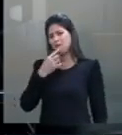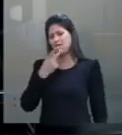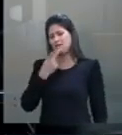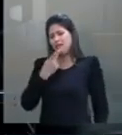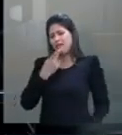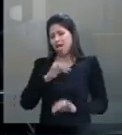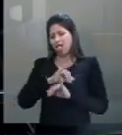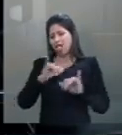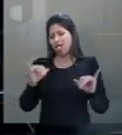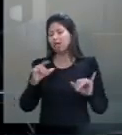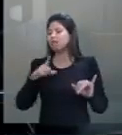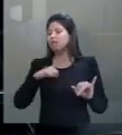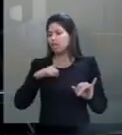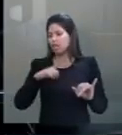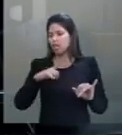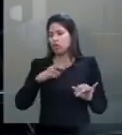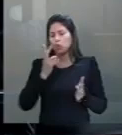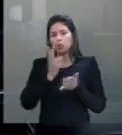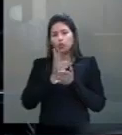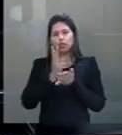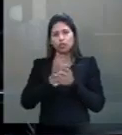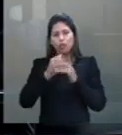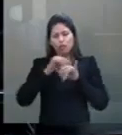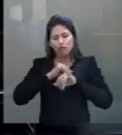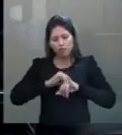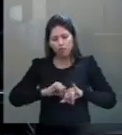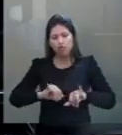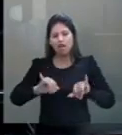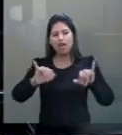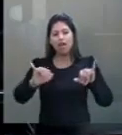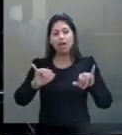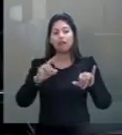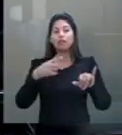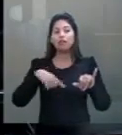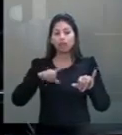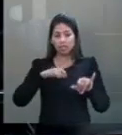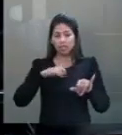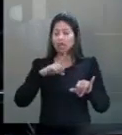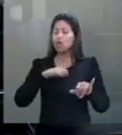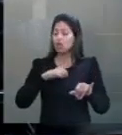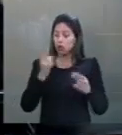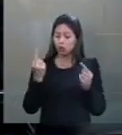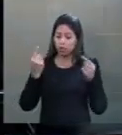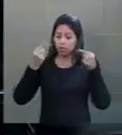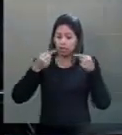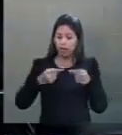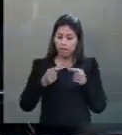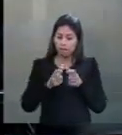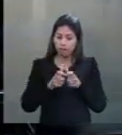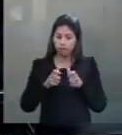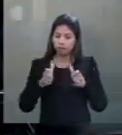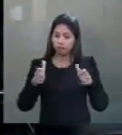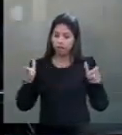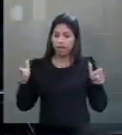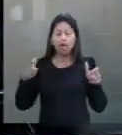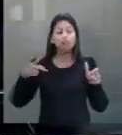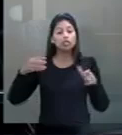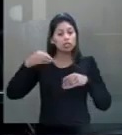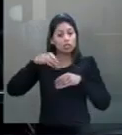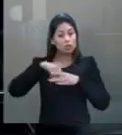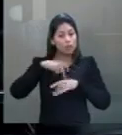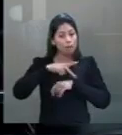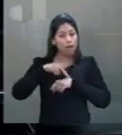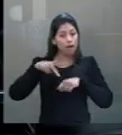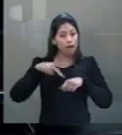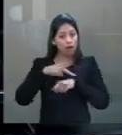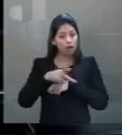tudo. Eu continuo com o meu pronunciamento. Como vemos, os desafios são enormes no nosso país. É preciso que